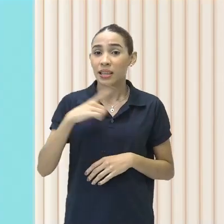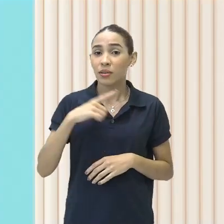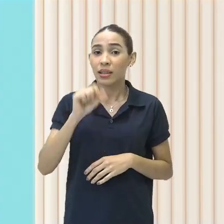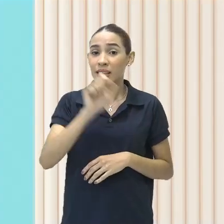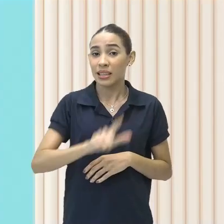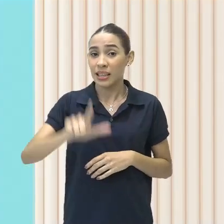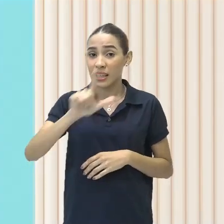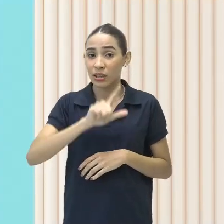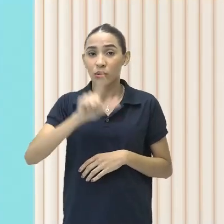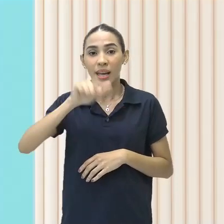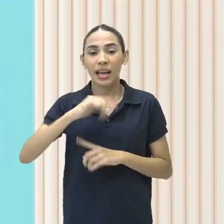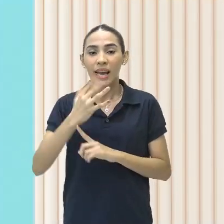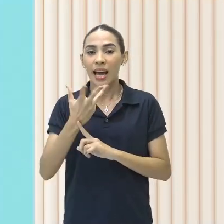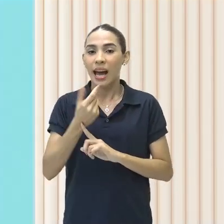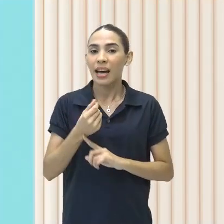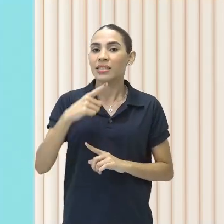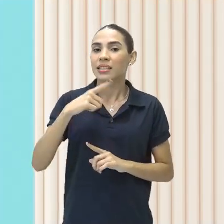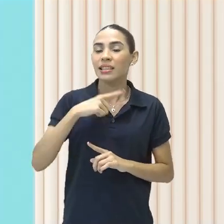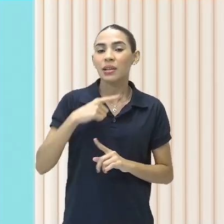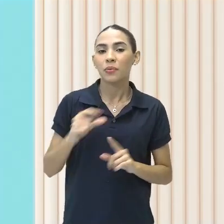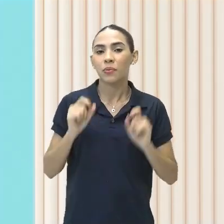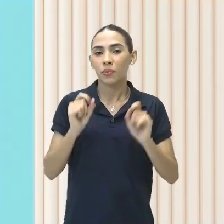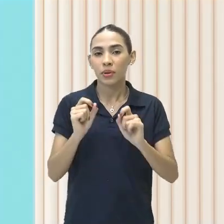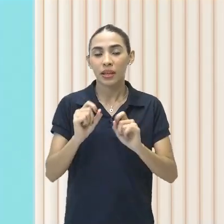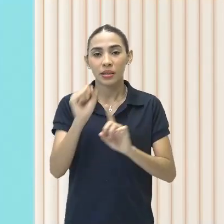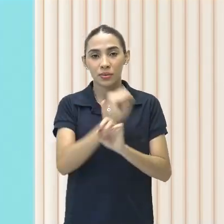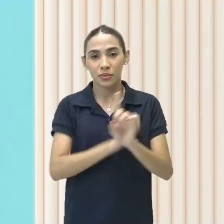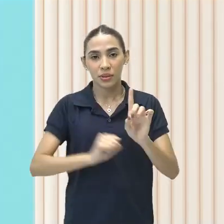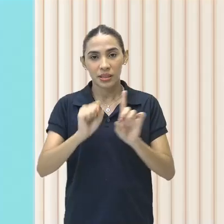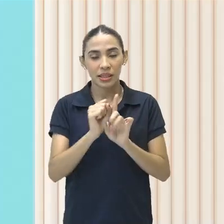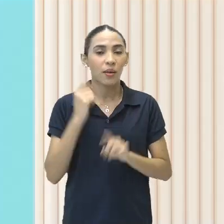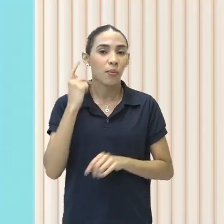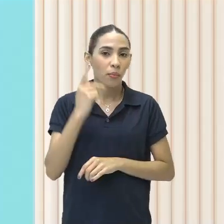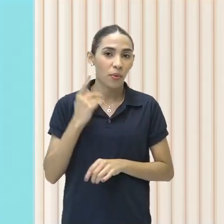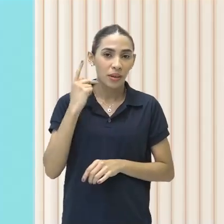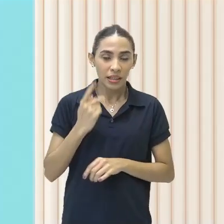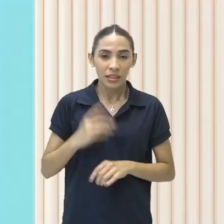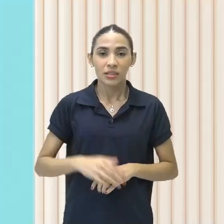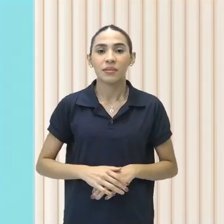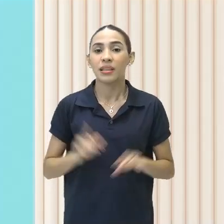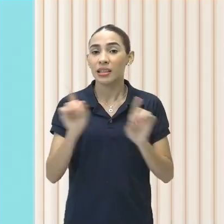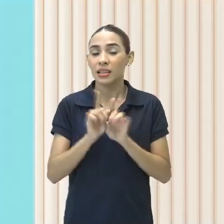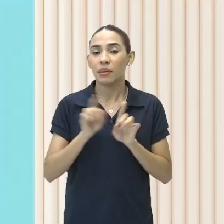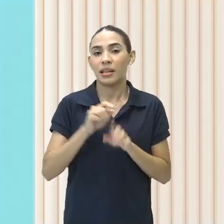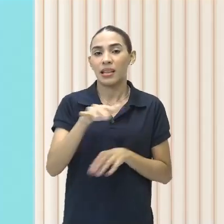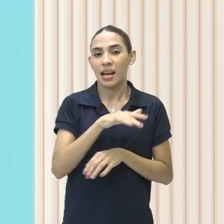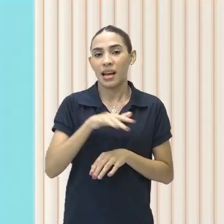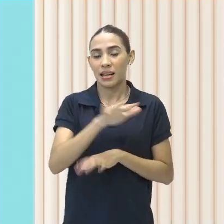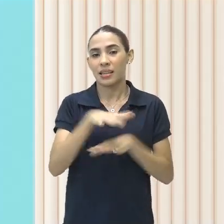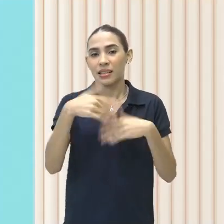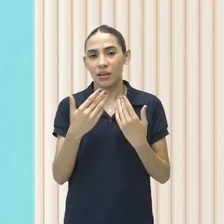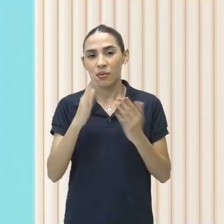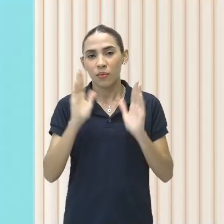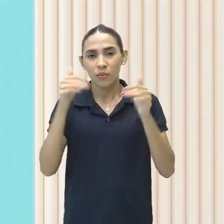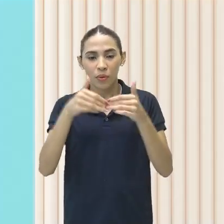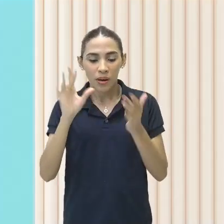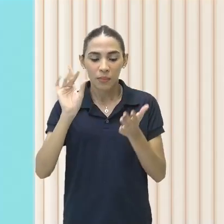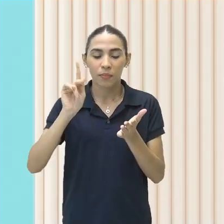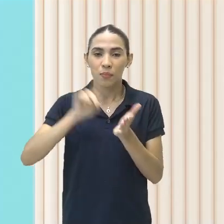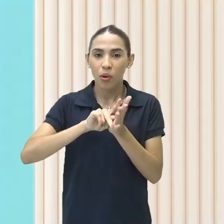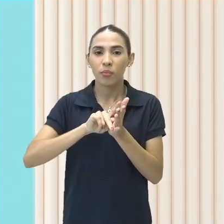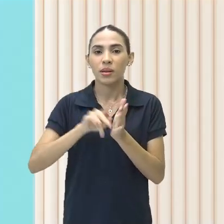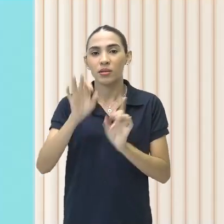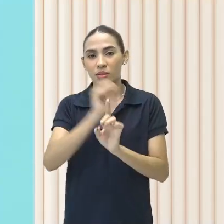literatura, a literatura é uma arte e ela envolve a questão social, política, ali do ambiente, então retrata muito a sociedade